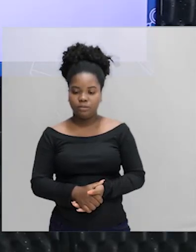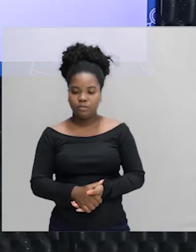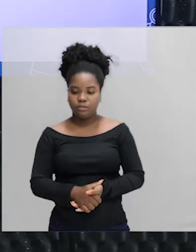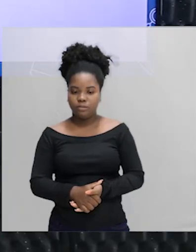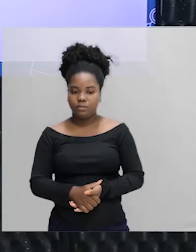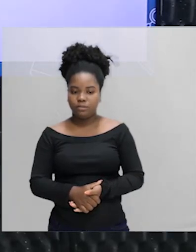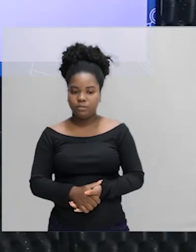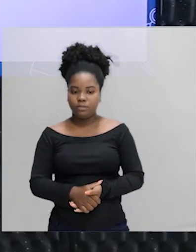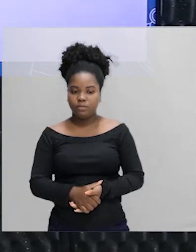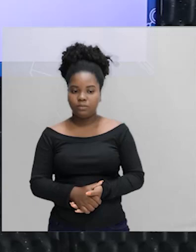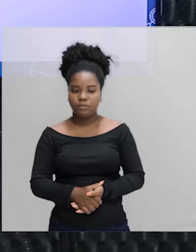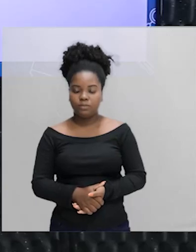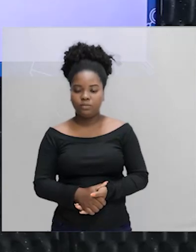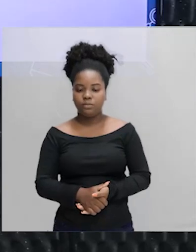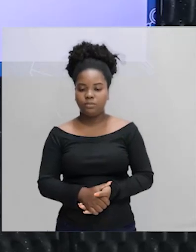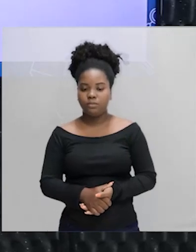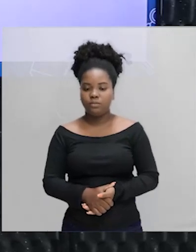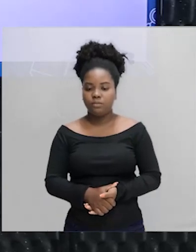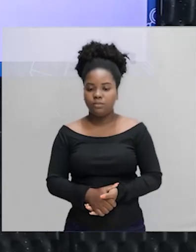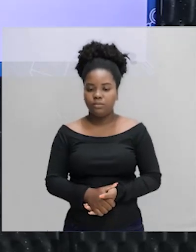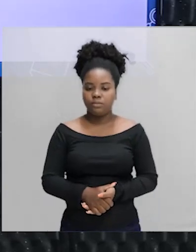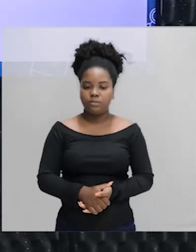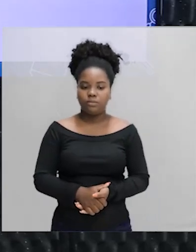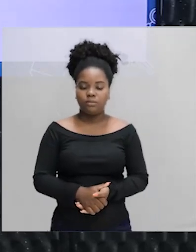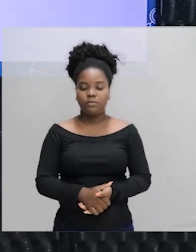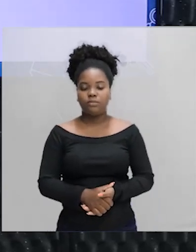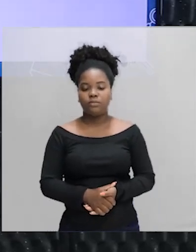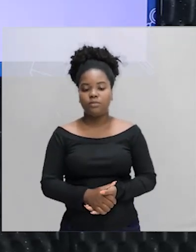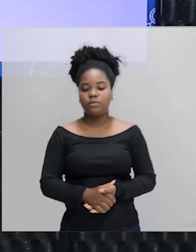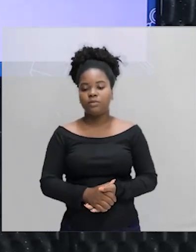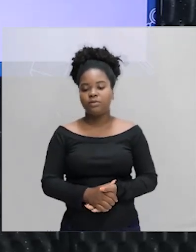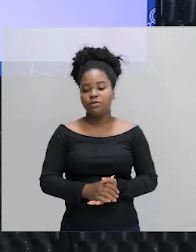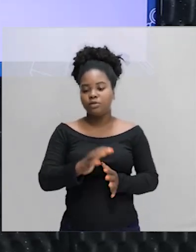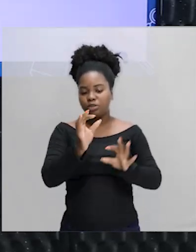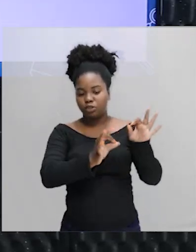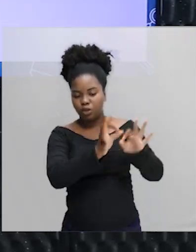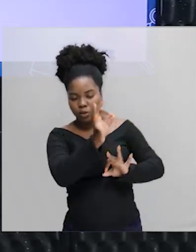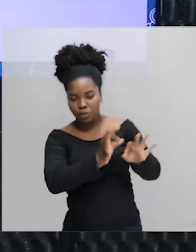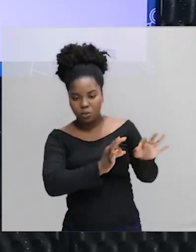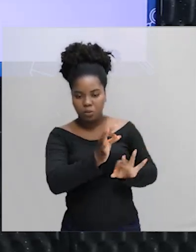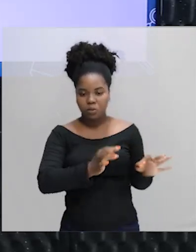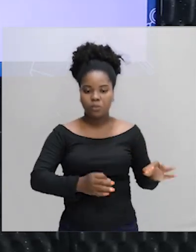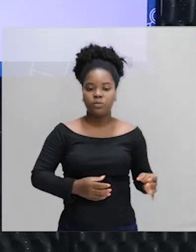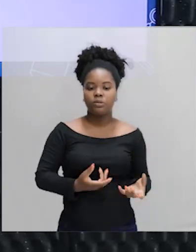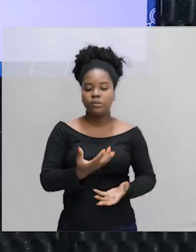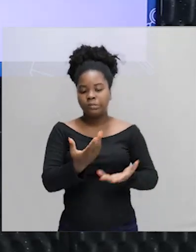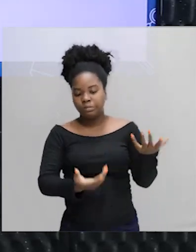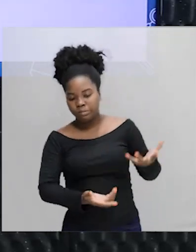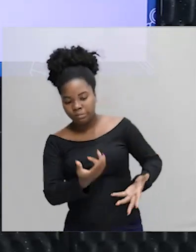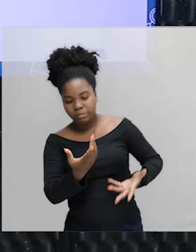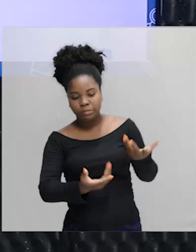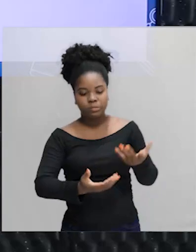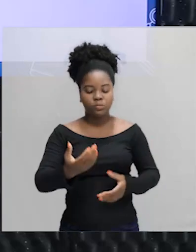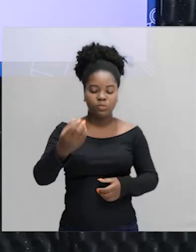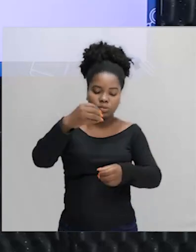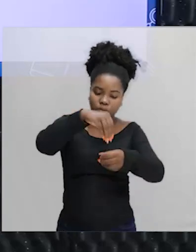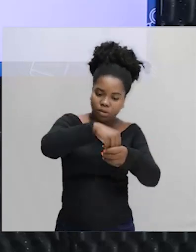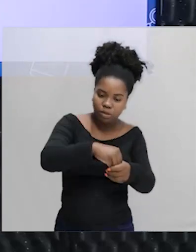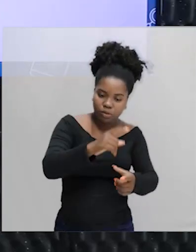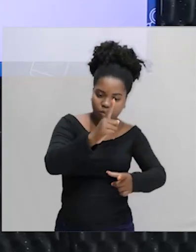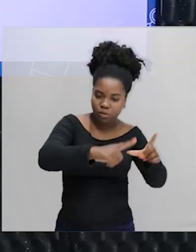equilíbrio hidrostático, tá ok? Então todo esse hidrogênio que está ali comprimido, ele vai queimando no seu interior, vai